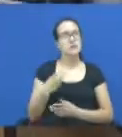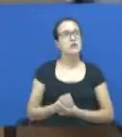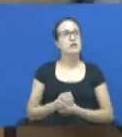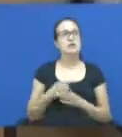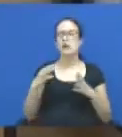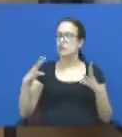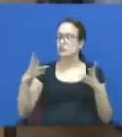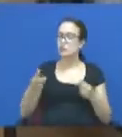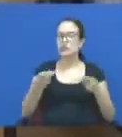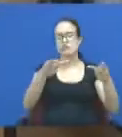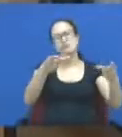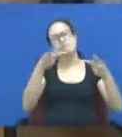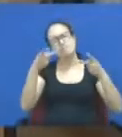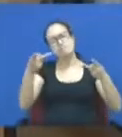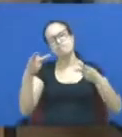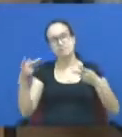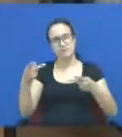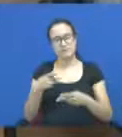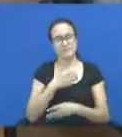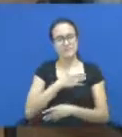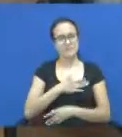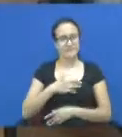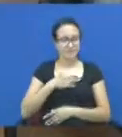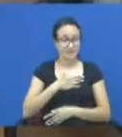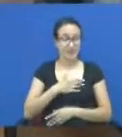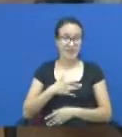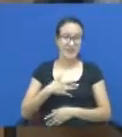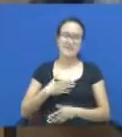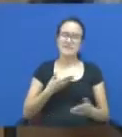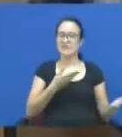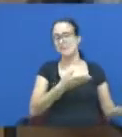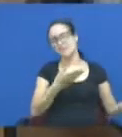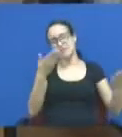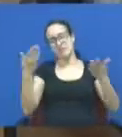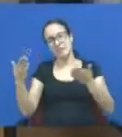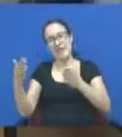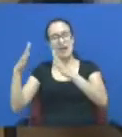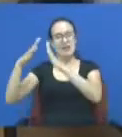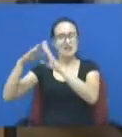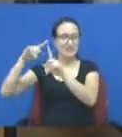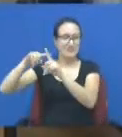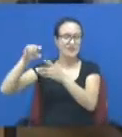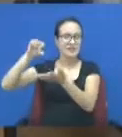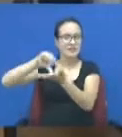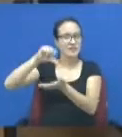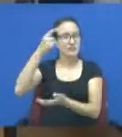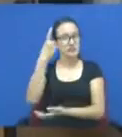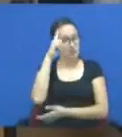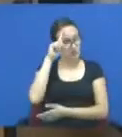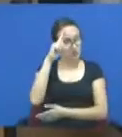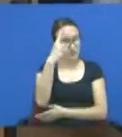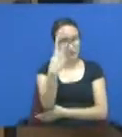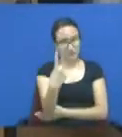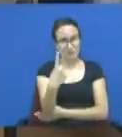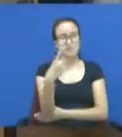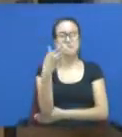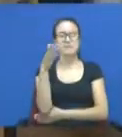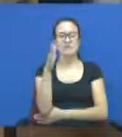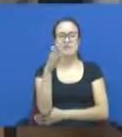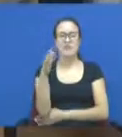presentes, se sintam convidados. Para nós vai ser um prazer e uma grande honra recebê-los lá no dia 1º. Ok? Muito